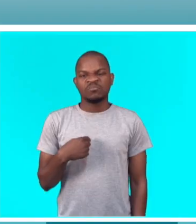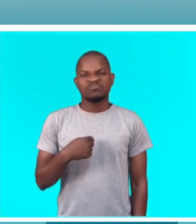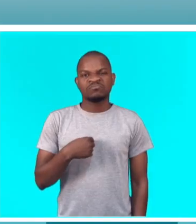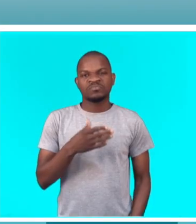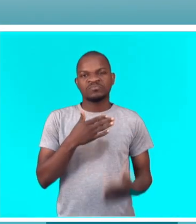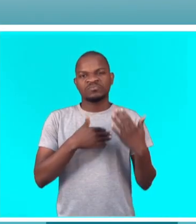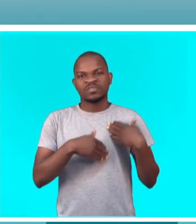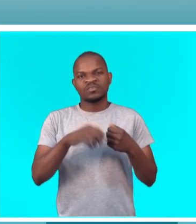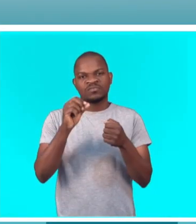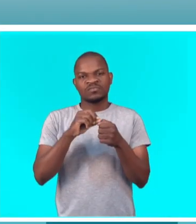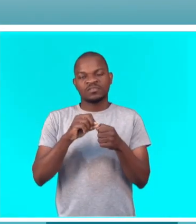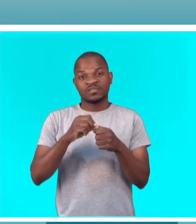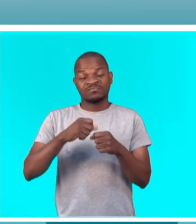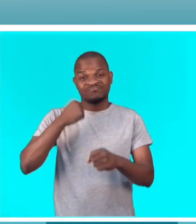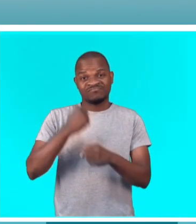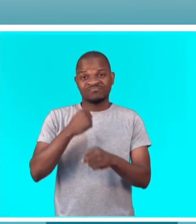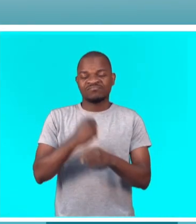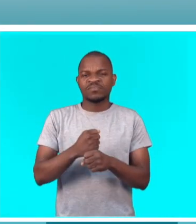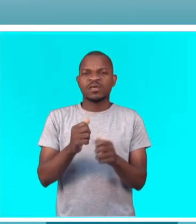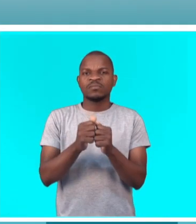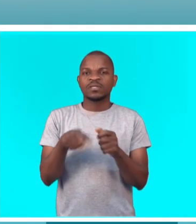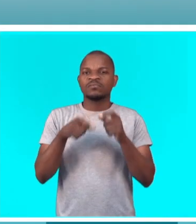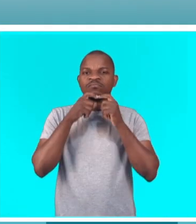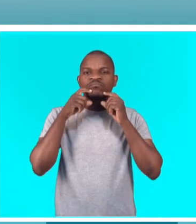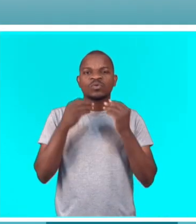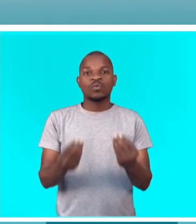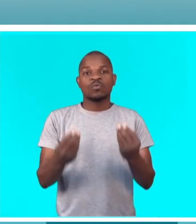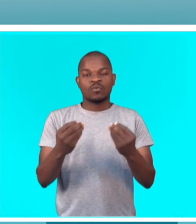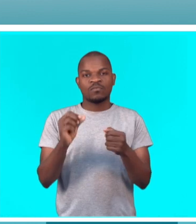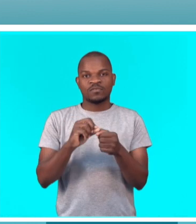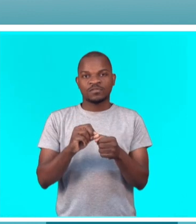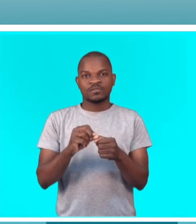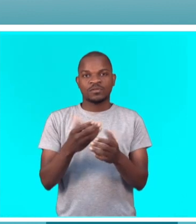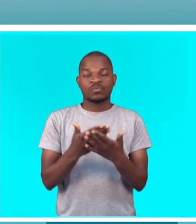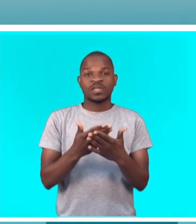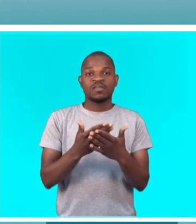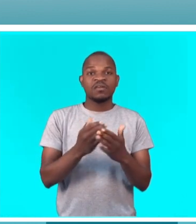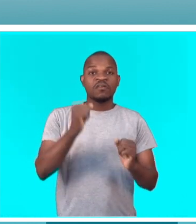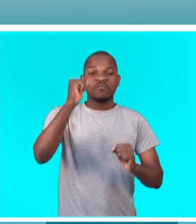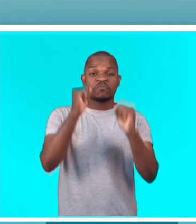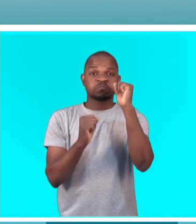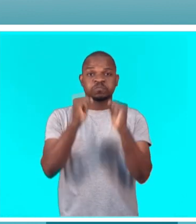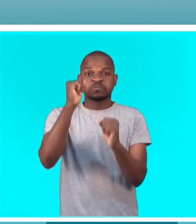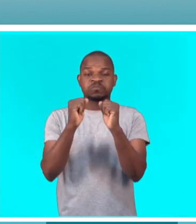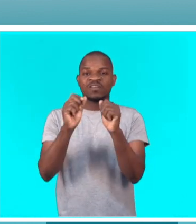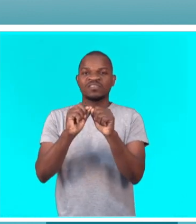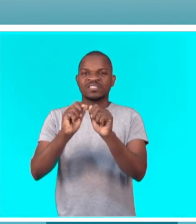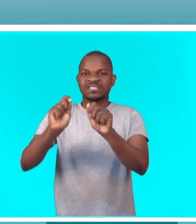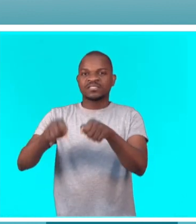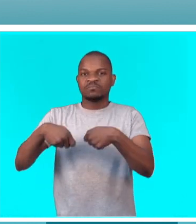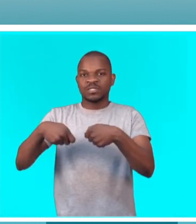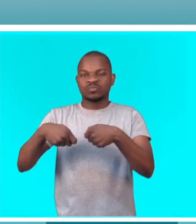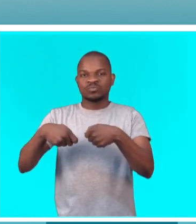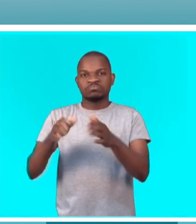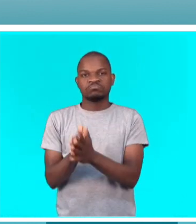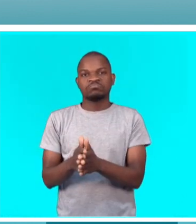Eu quero materializar os trabalhos, mas como é que seria? Aqui em Moçambique, como é que eu ia fazer? Nós não temos nenhum estresse de produção de calçados. Mas